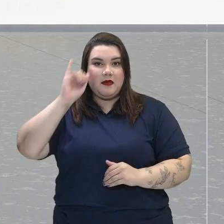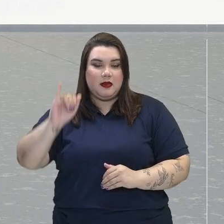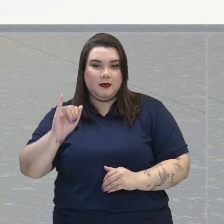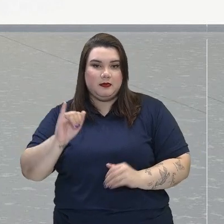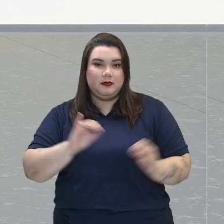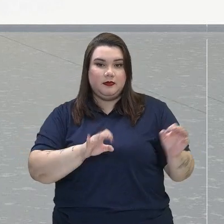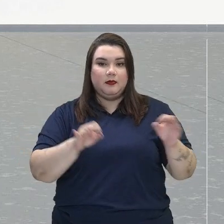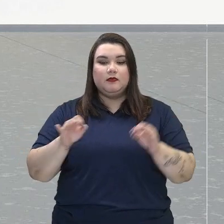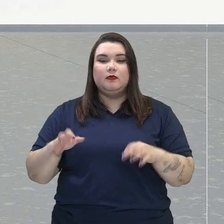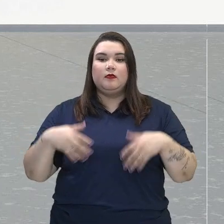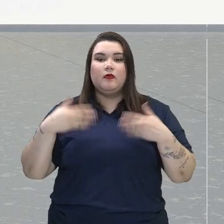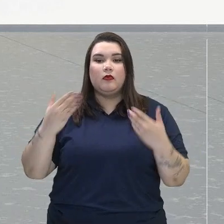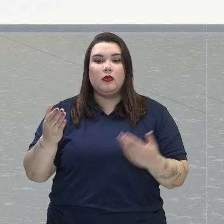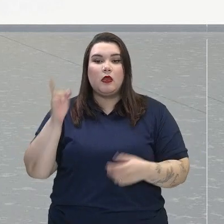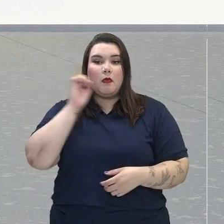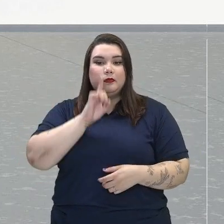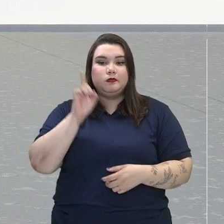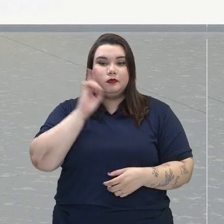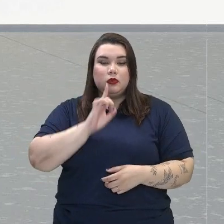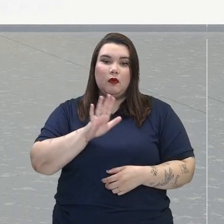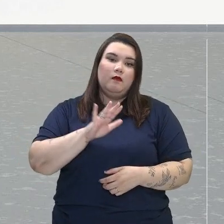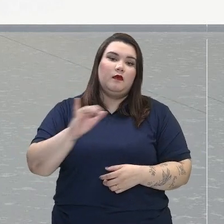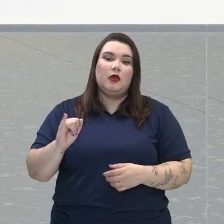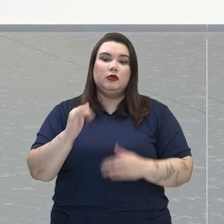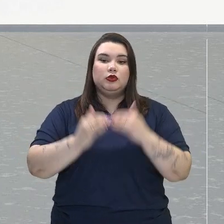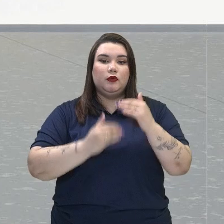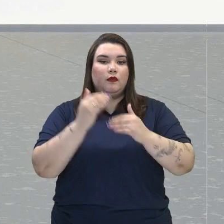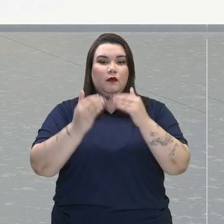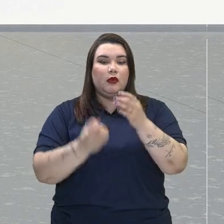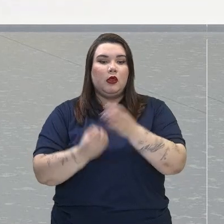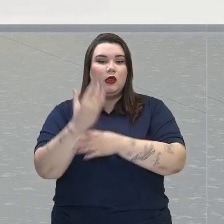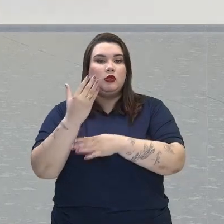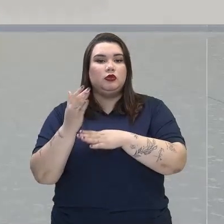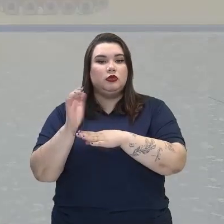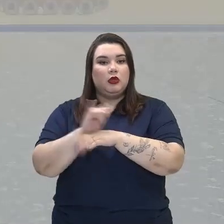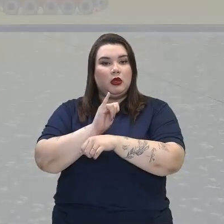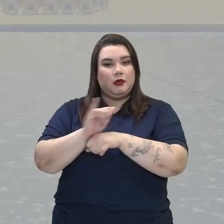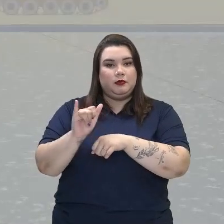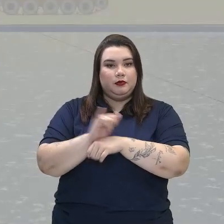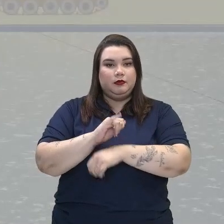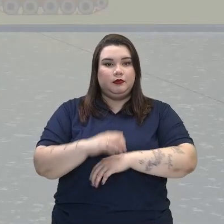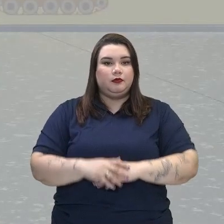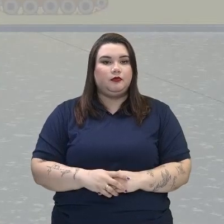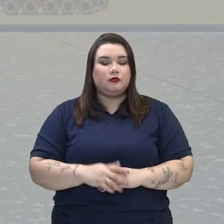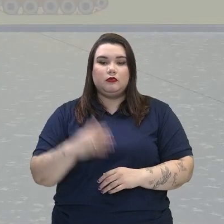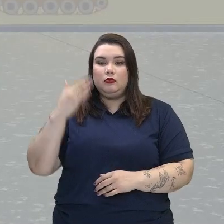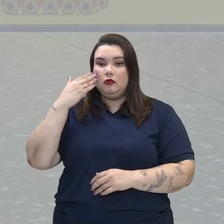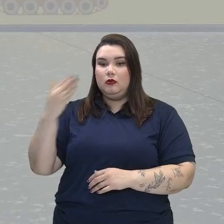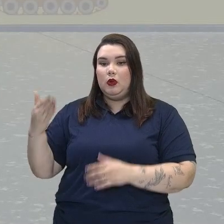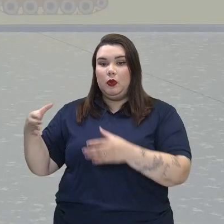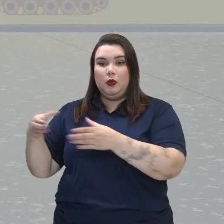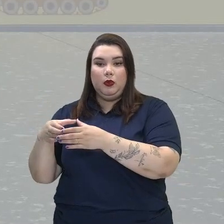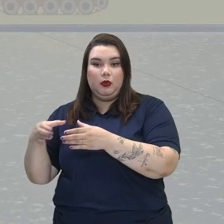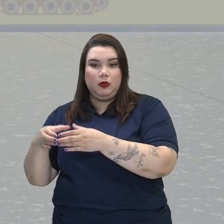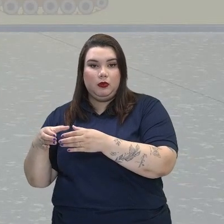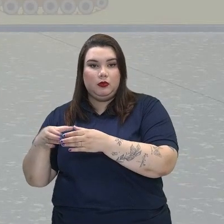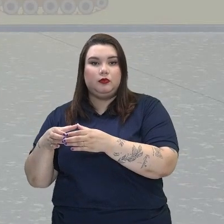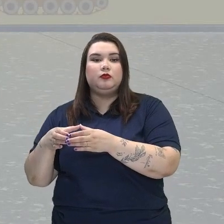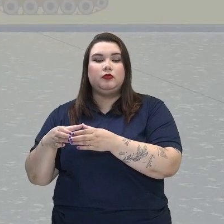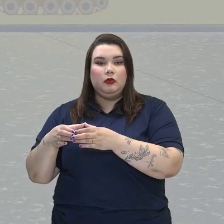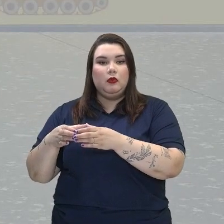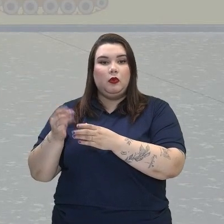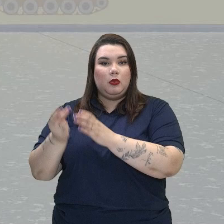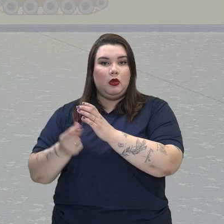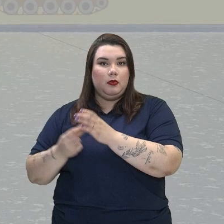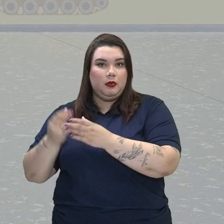os Estados Unidos, eles vão desenvolver algumas estratégias, vamos observar. Nós temos aqui o Plano Marshall,